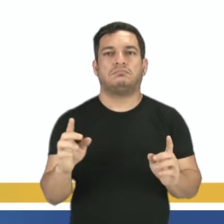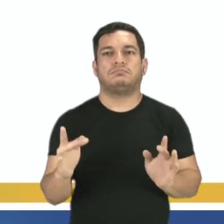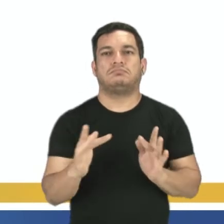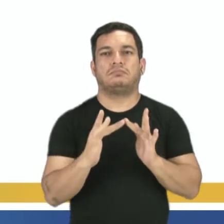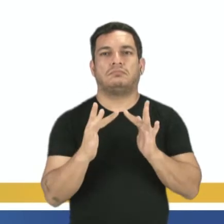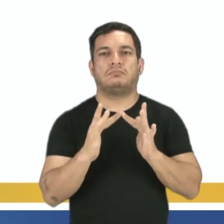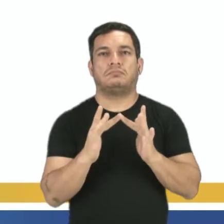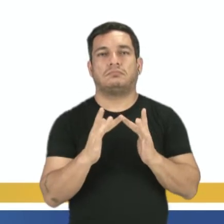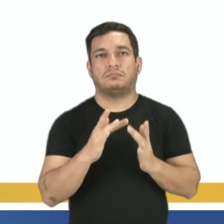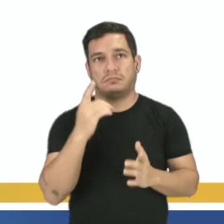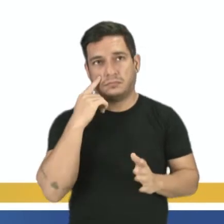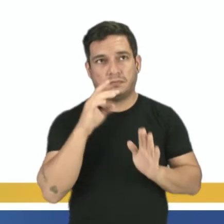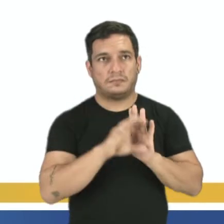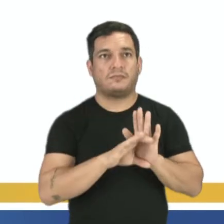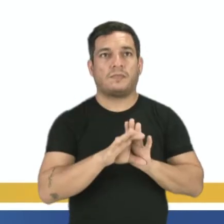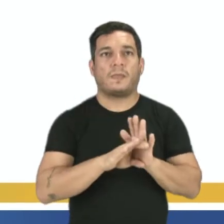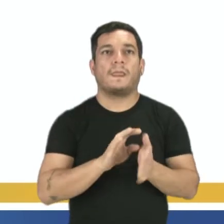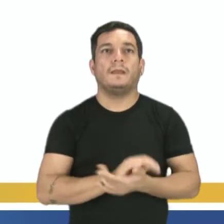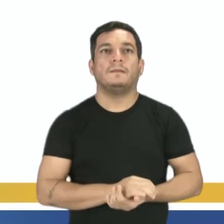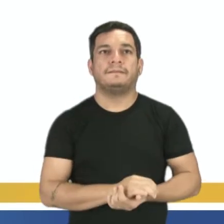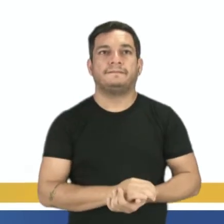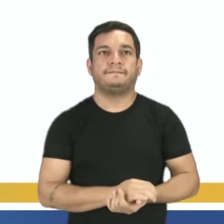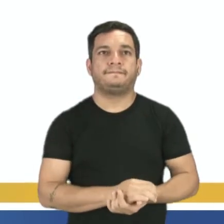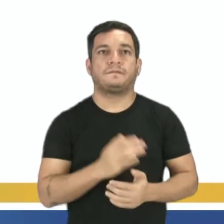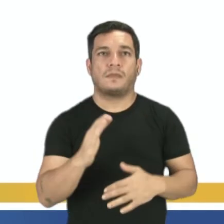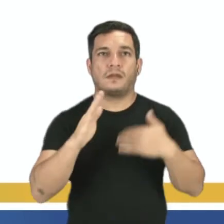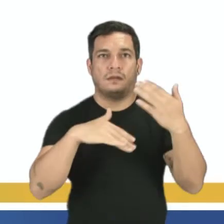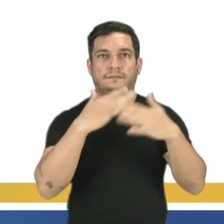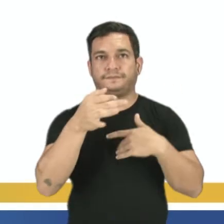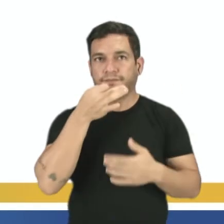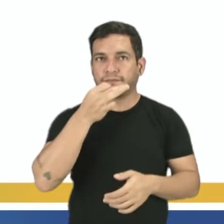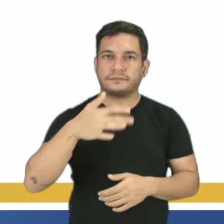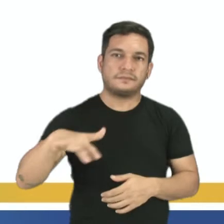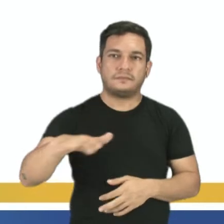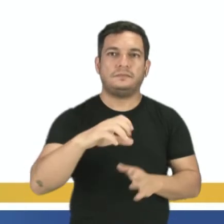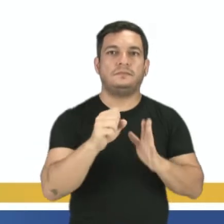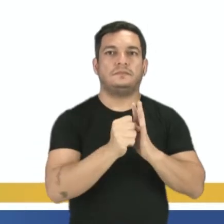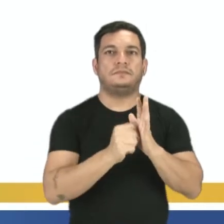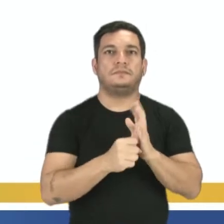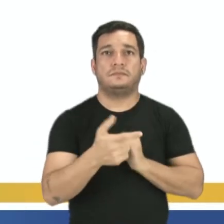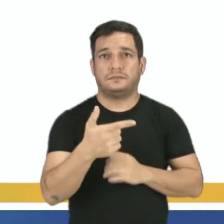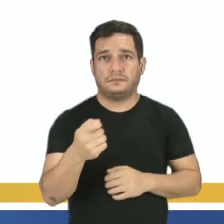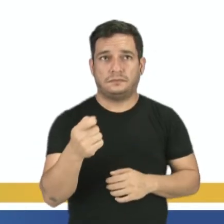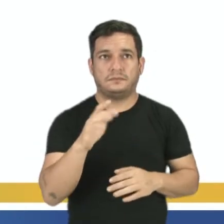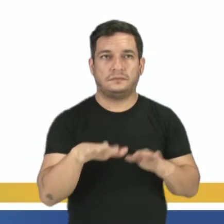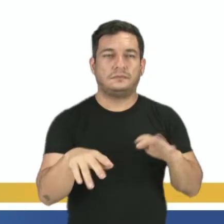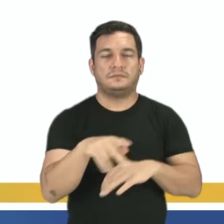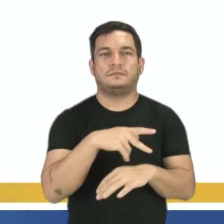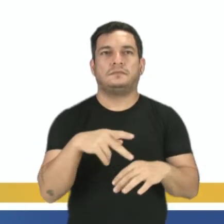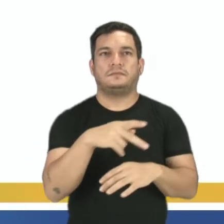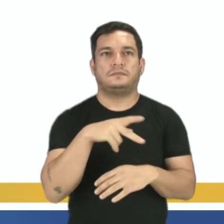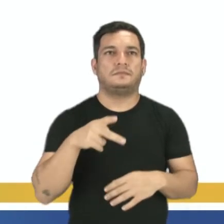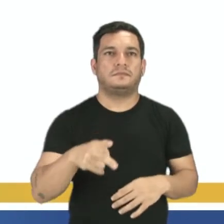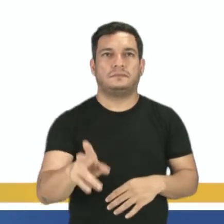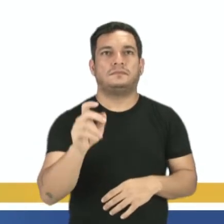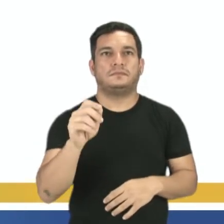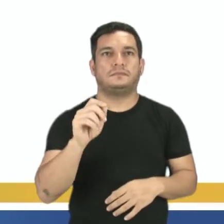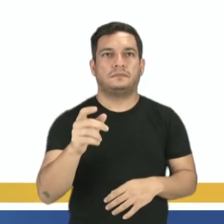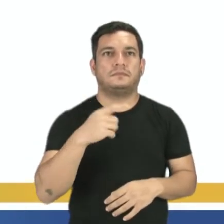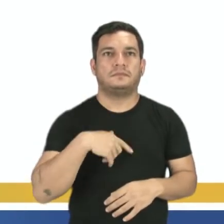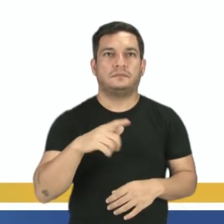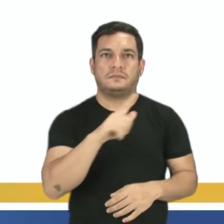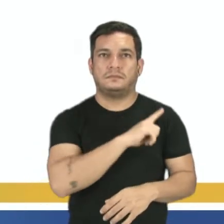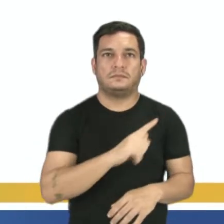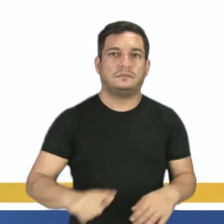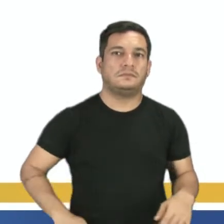aproximação. Então vamos ver aí o conceito. Apesar dos avanços da democracia no século XXI, muitos países